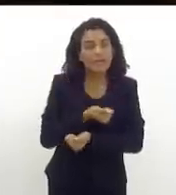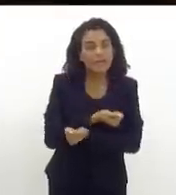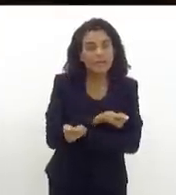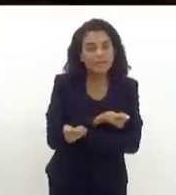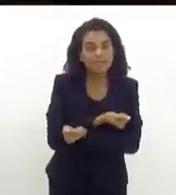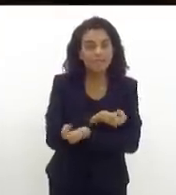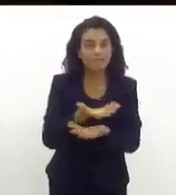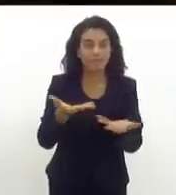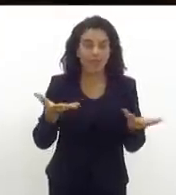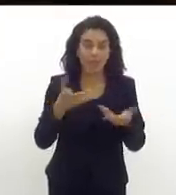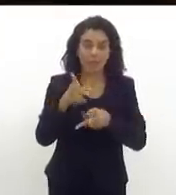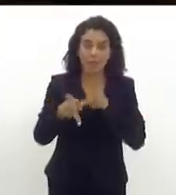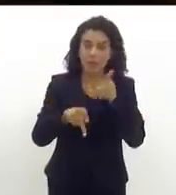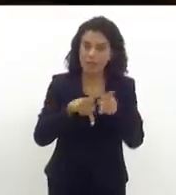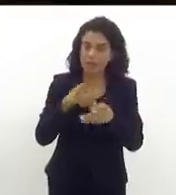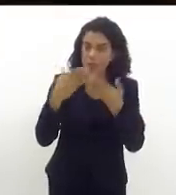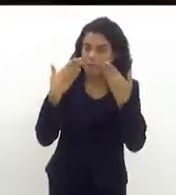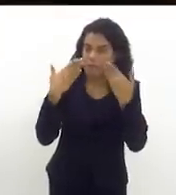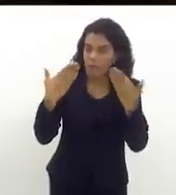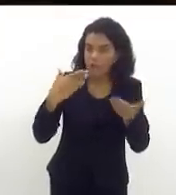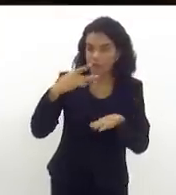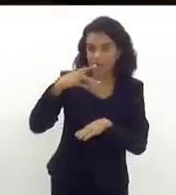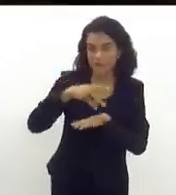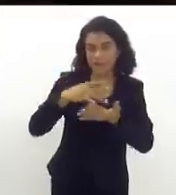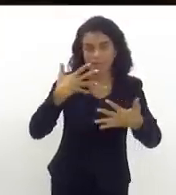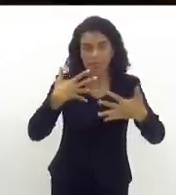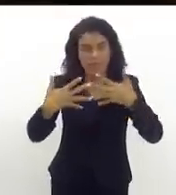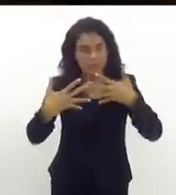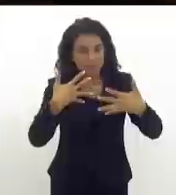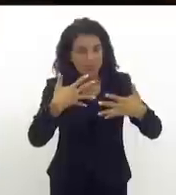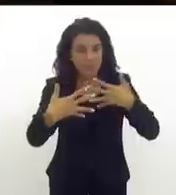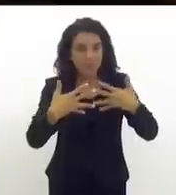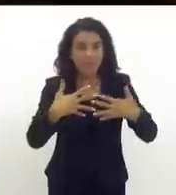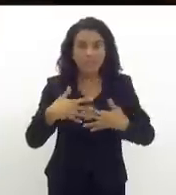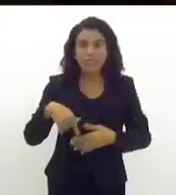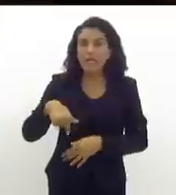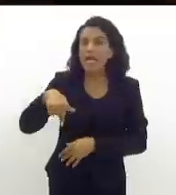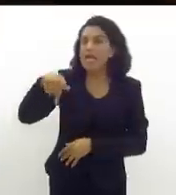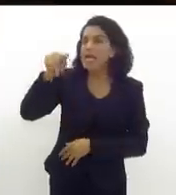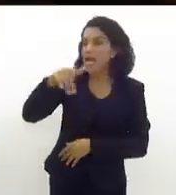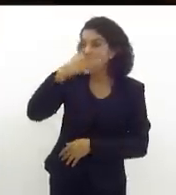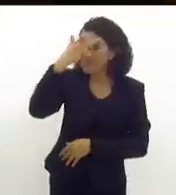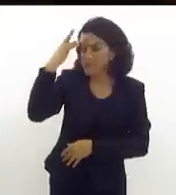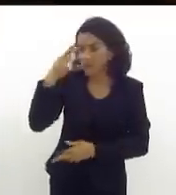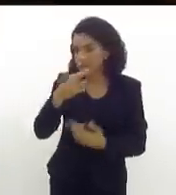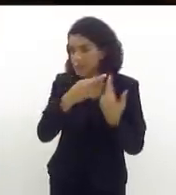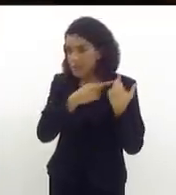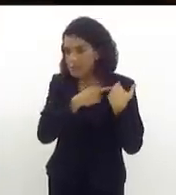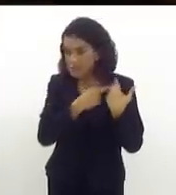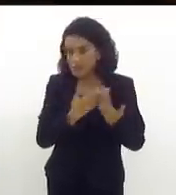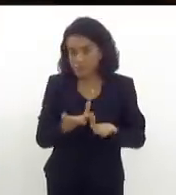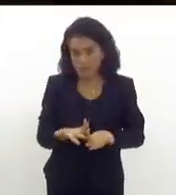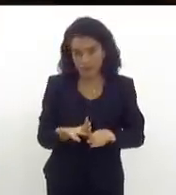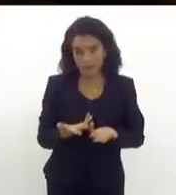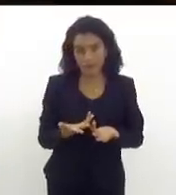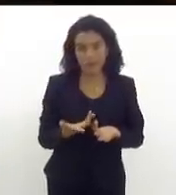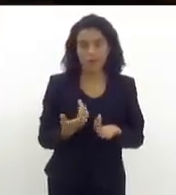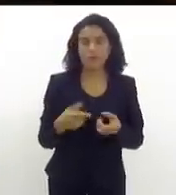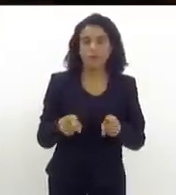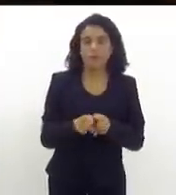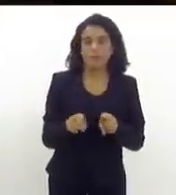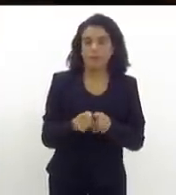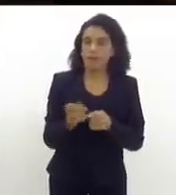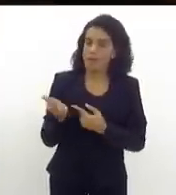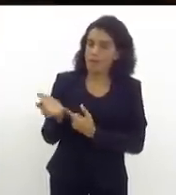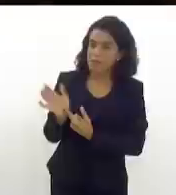para a população a verdade quem é que está por trás disso que traga